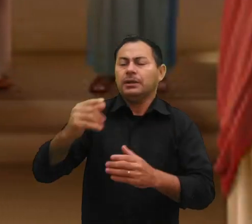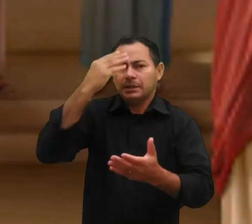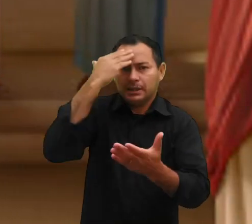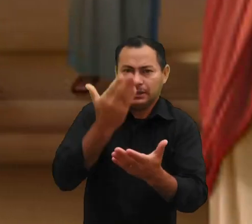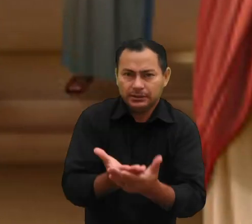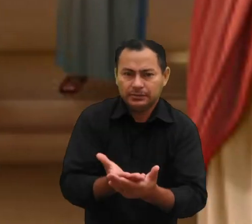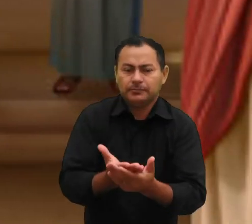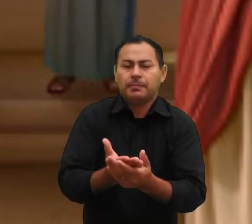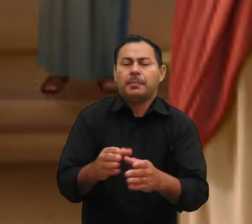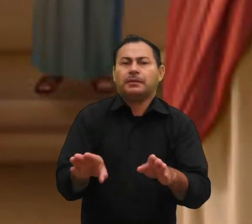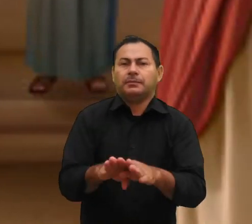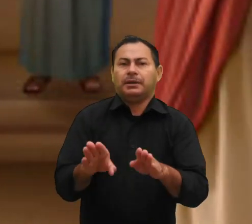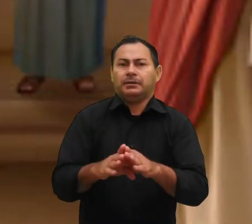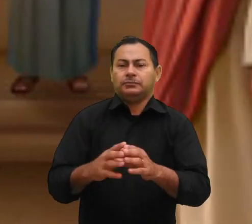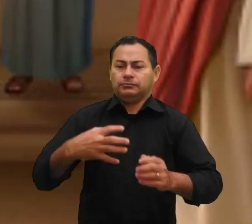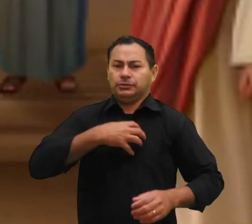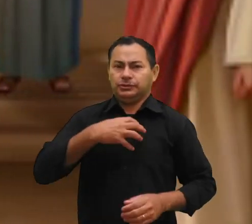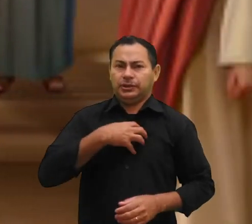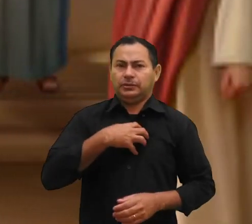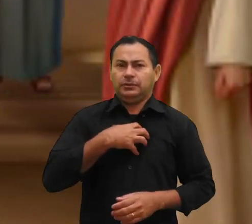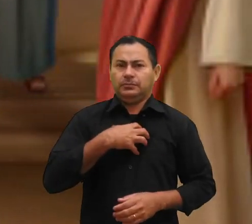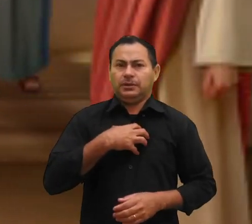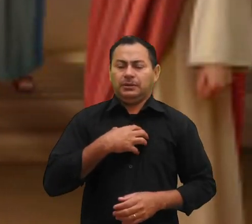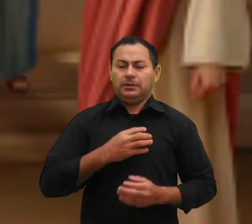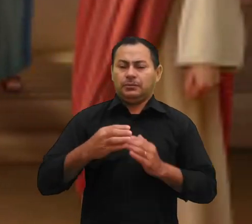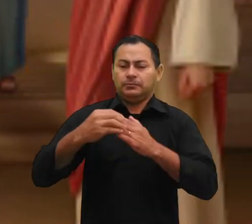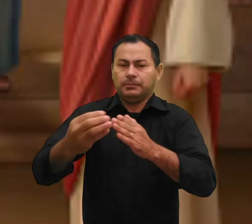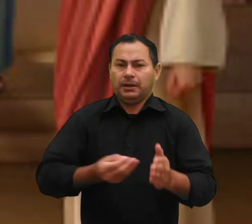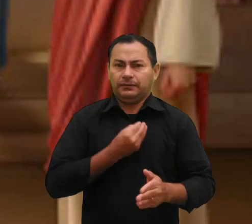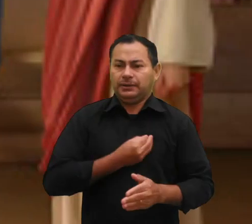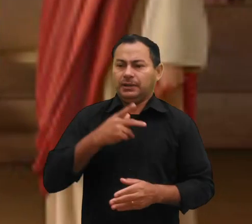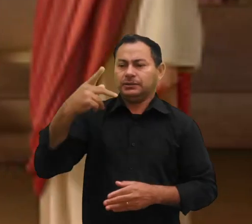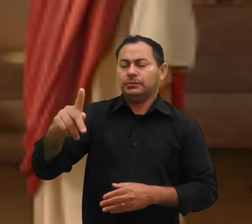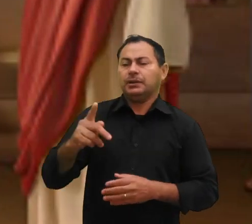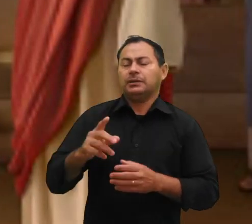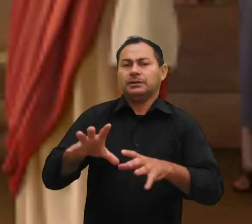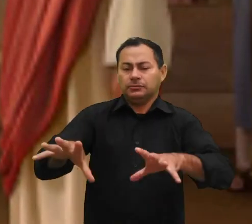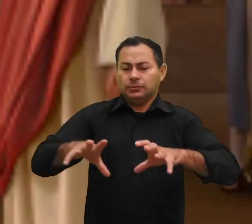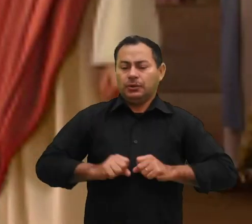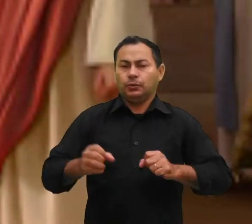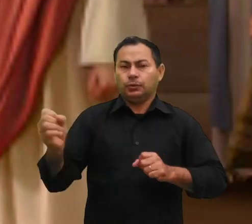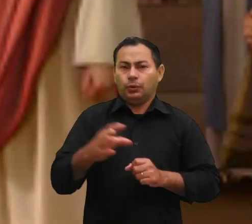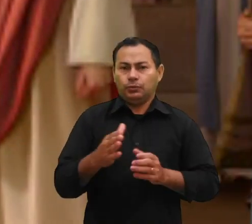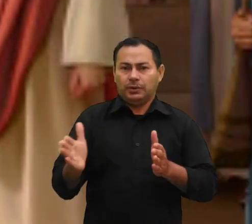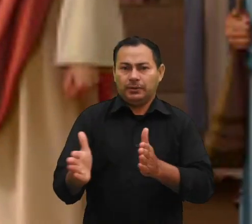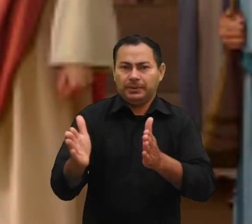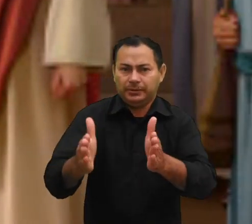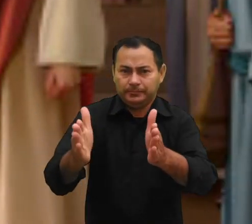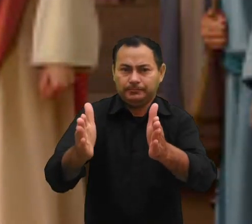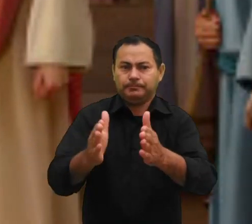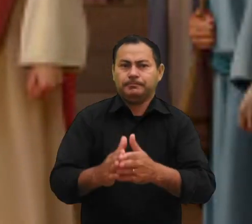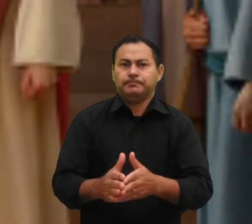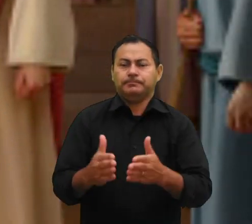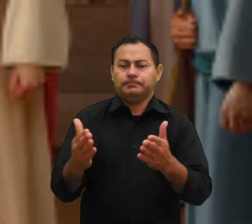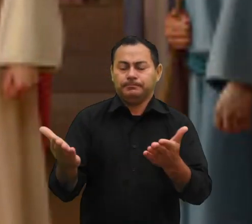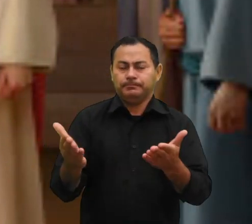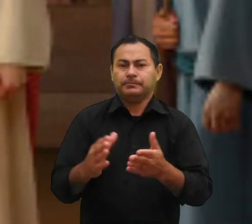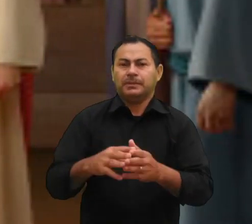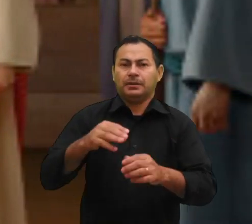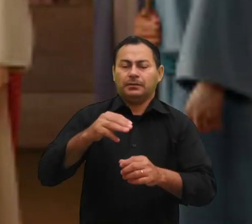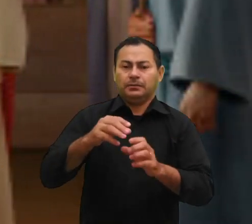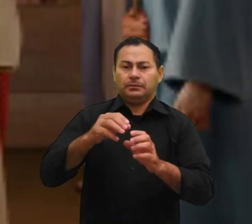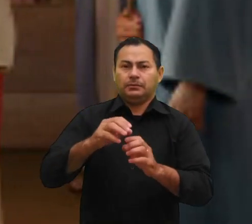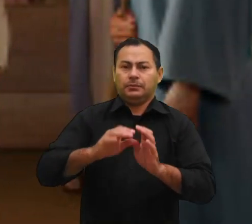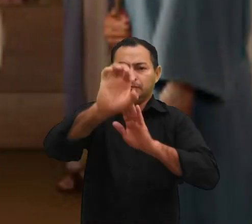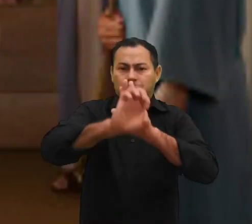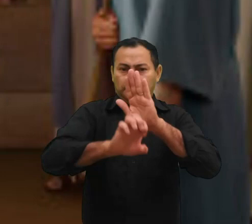para aquilo que você crê e para a maneira como conduz a vida, sua vida adquire um novo rumo.